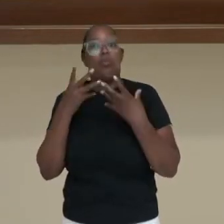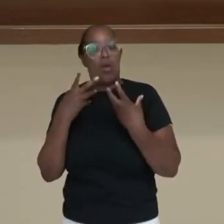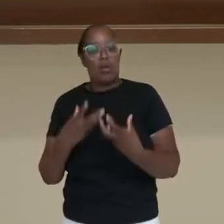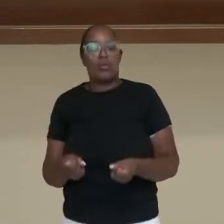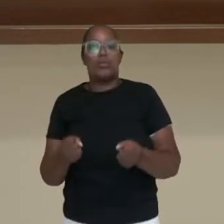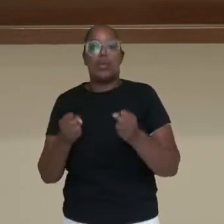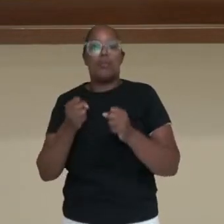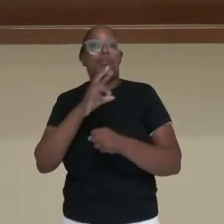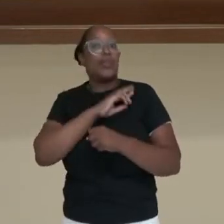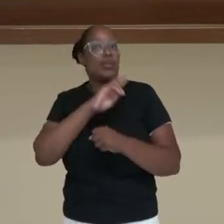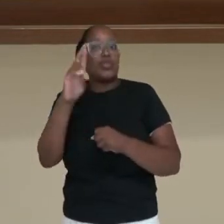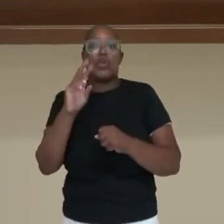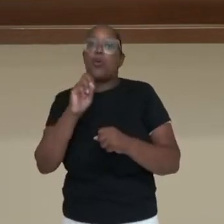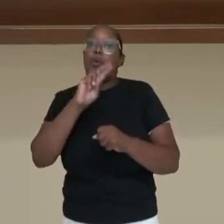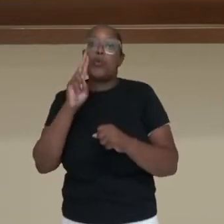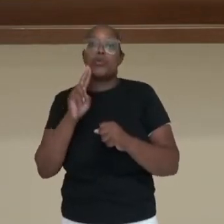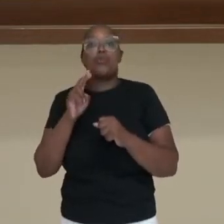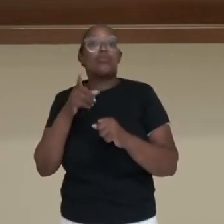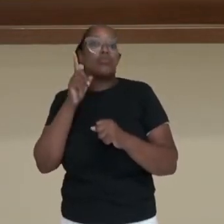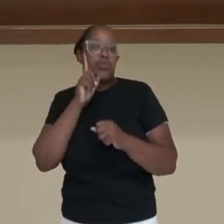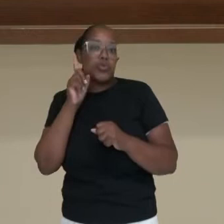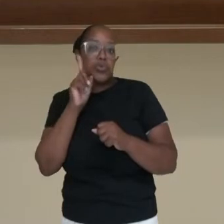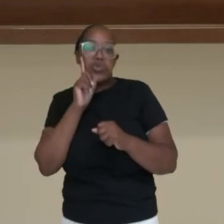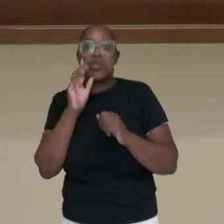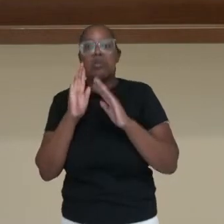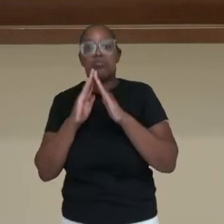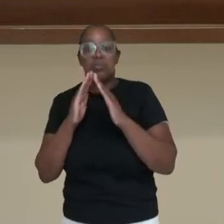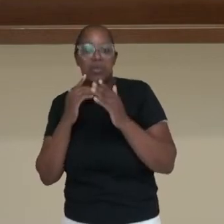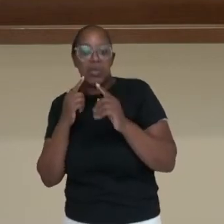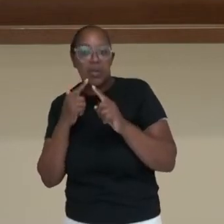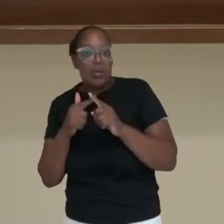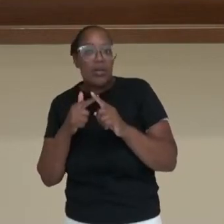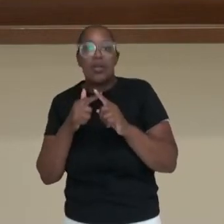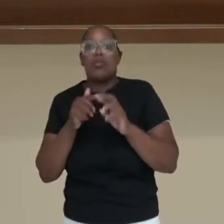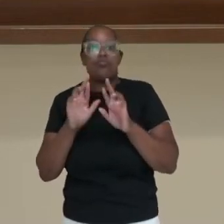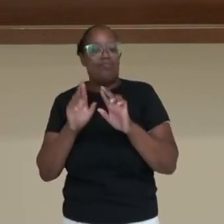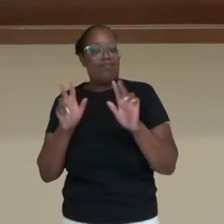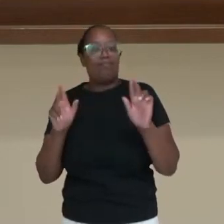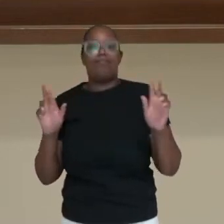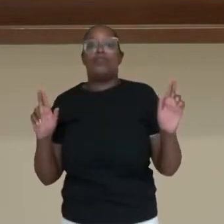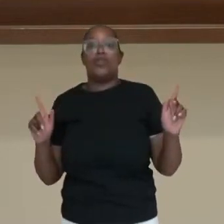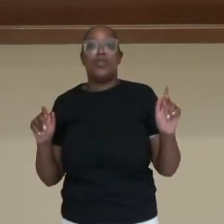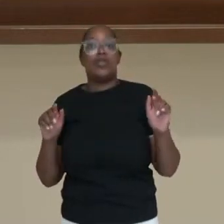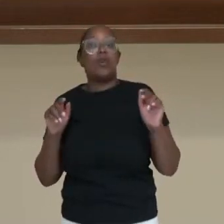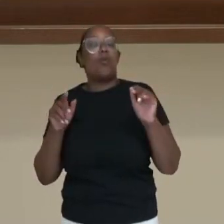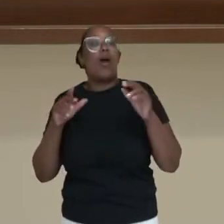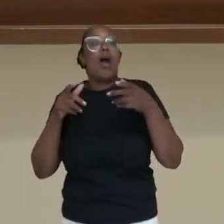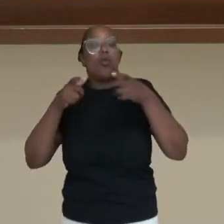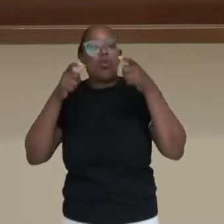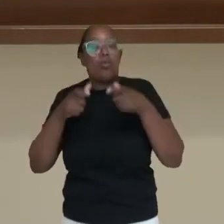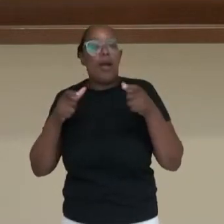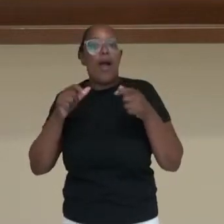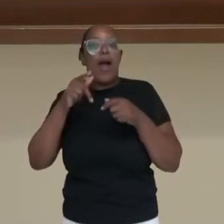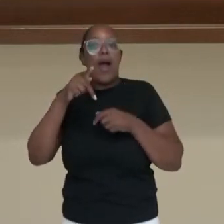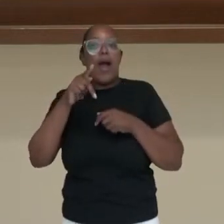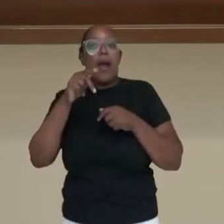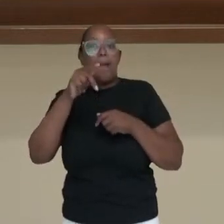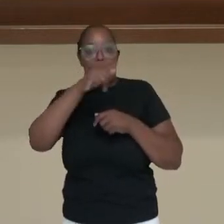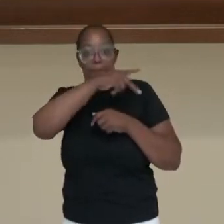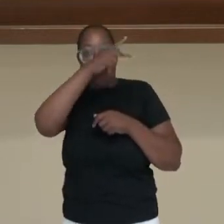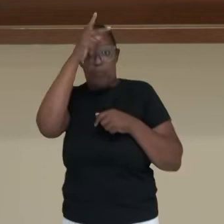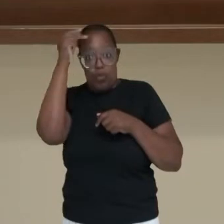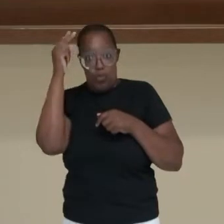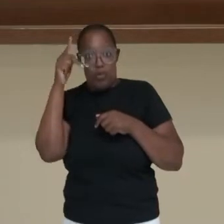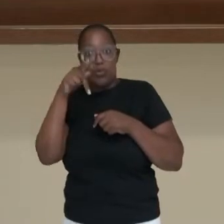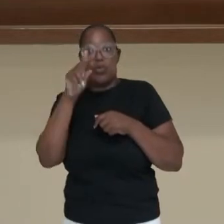né? Se eu participo dela ou não, né? Então a esfera pública é o campo democrático. O que eu quero dizer com